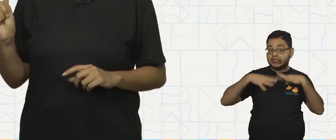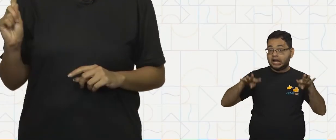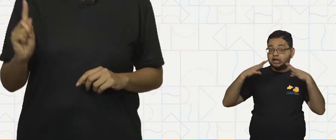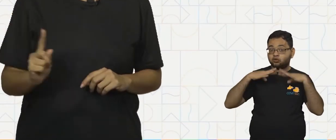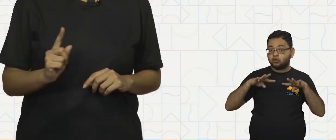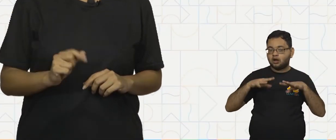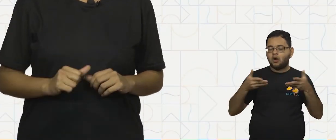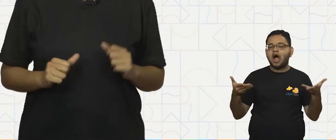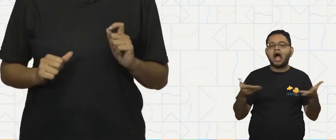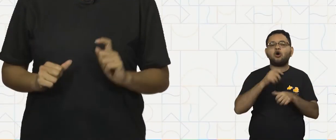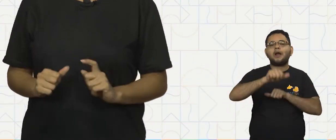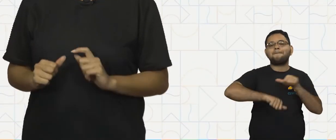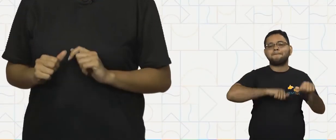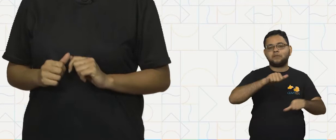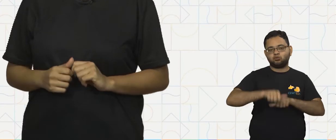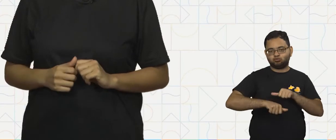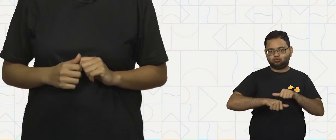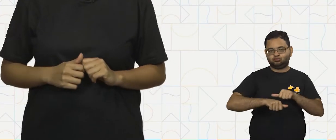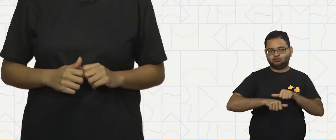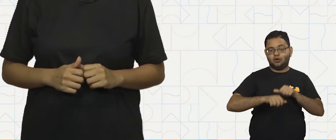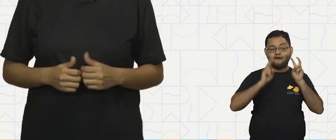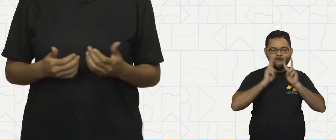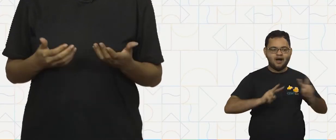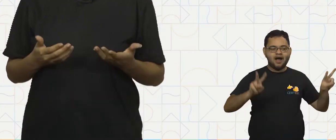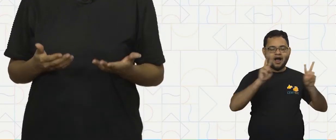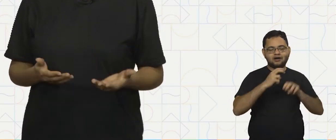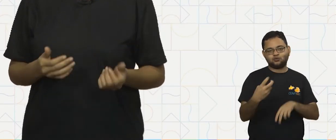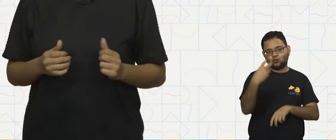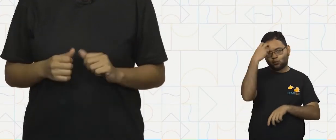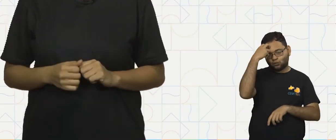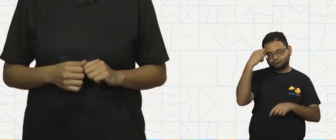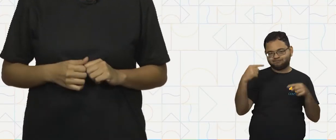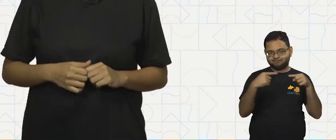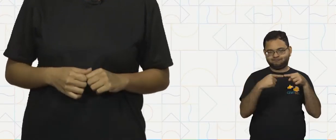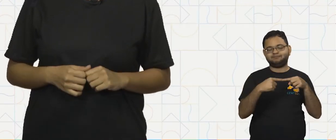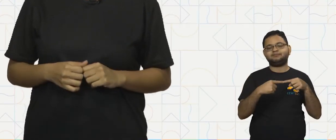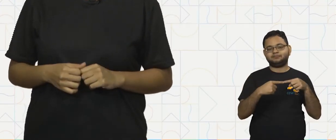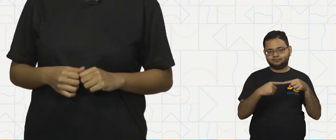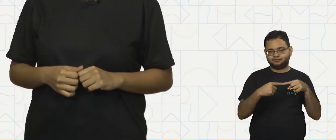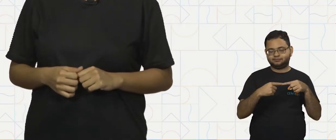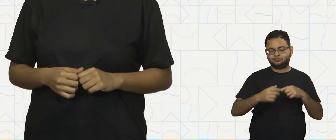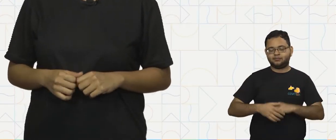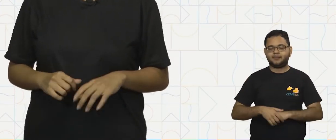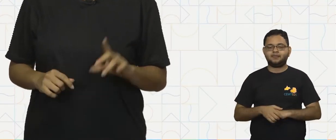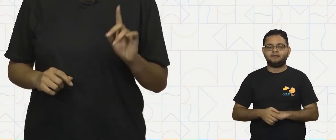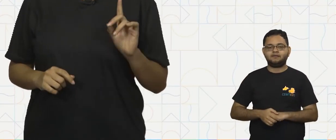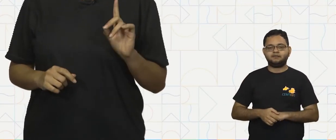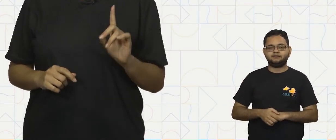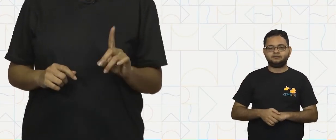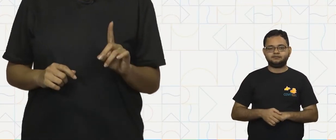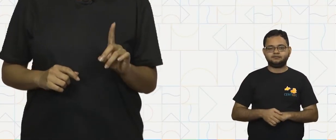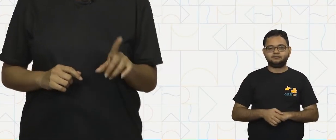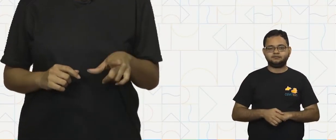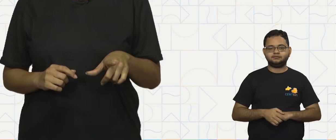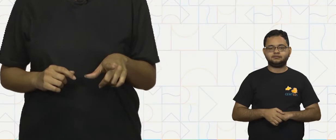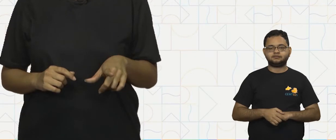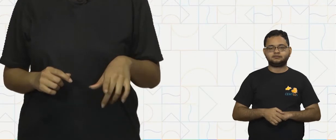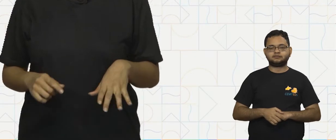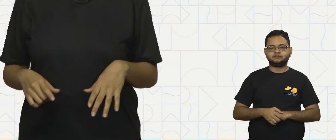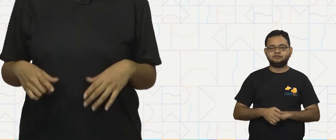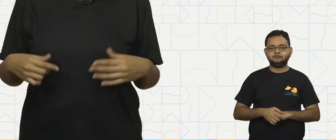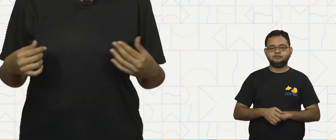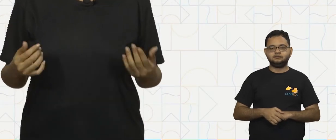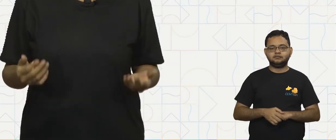cultural, ou seja, com alterações humanas no que antes era uma paisagem original. Eu garanto a